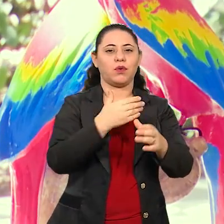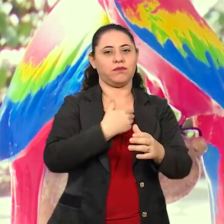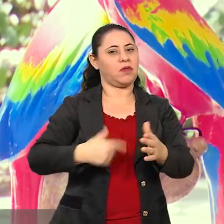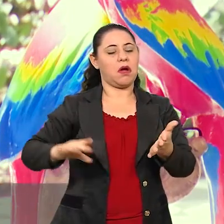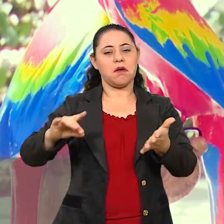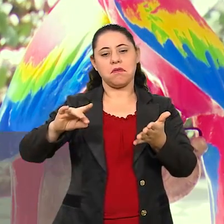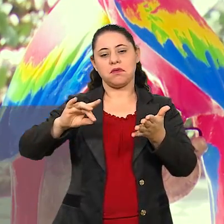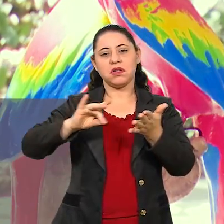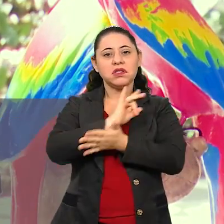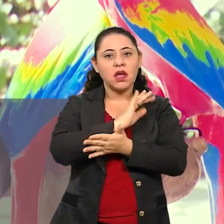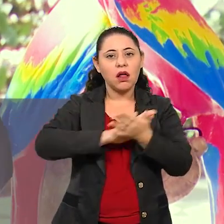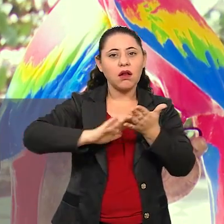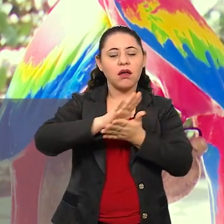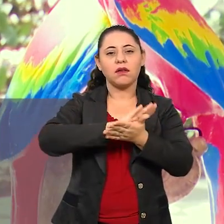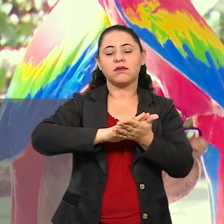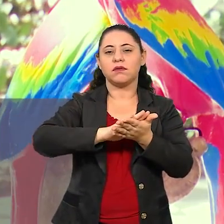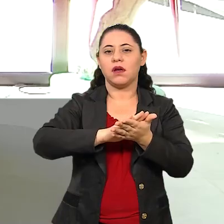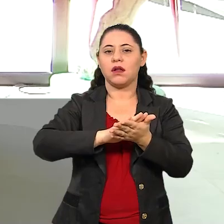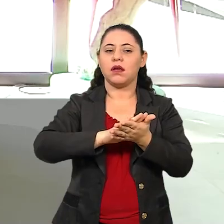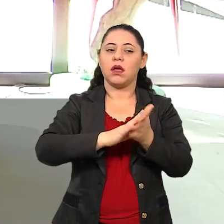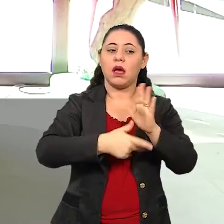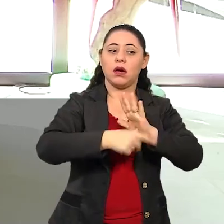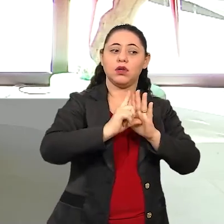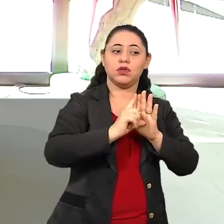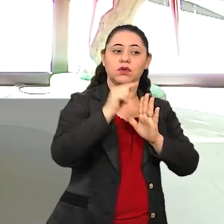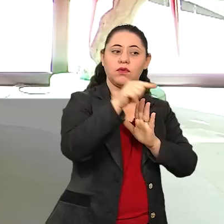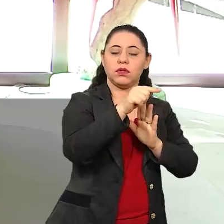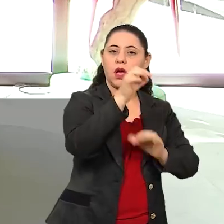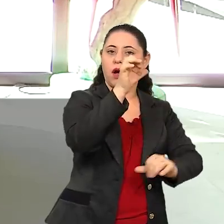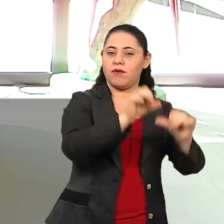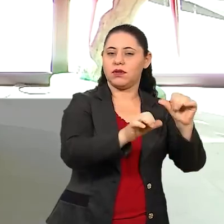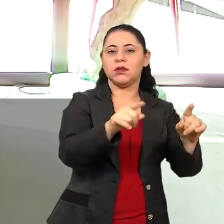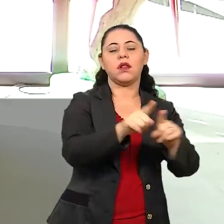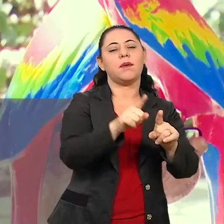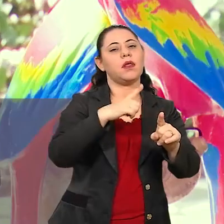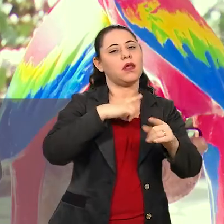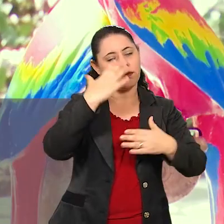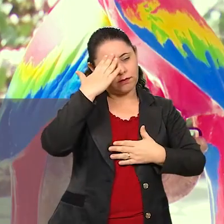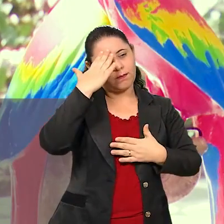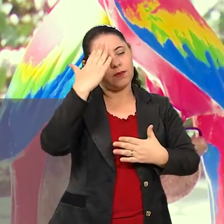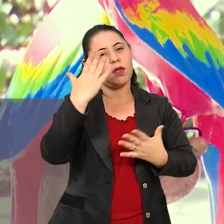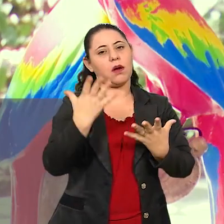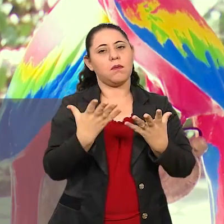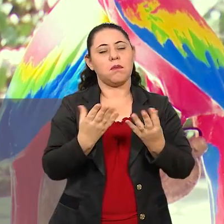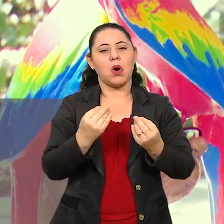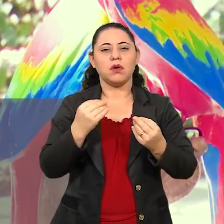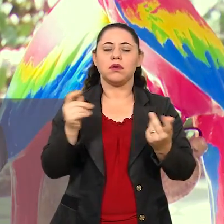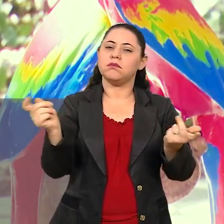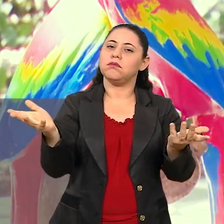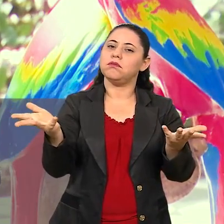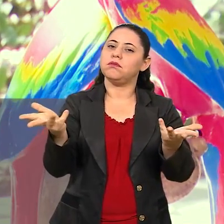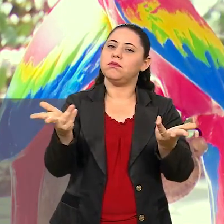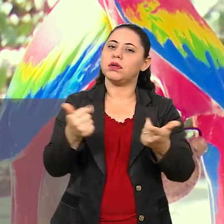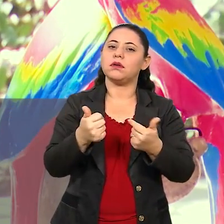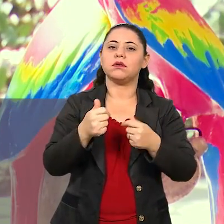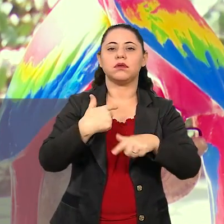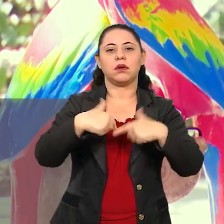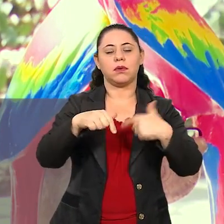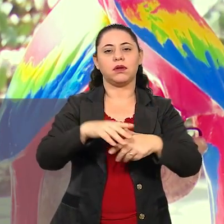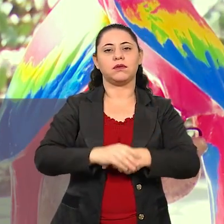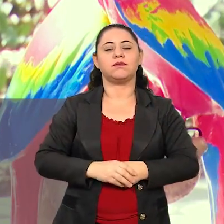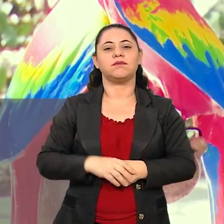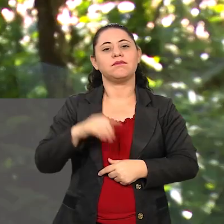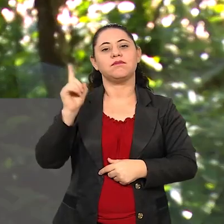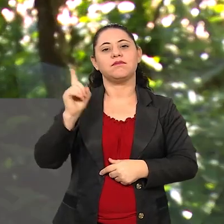o governador não assina nada que não passe por vocês então a gente também tem uma grande gratidão pelo ótimo trabalho